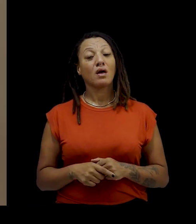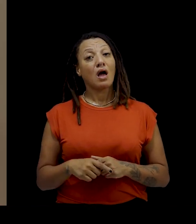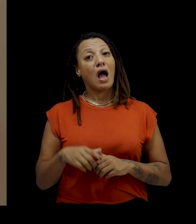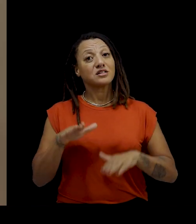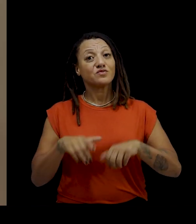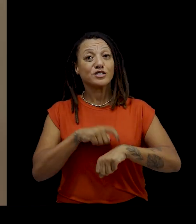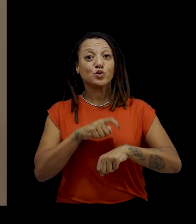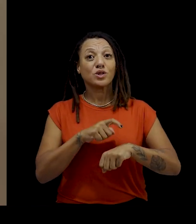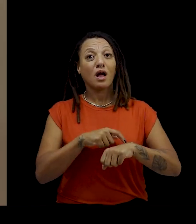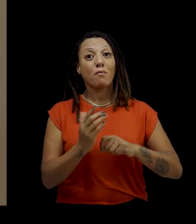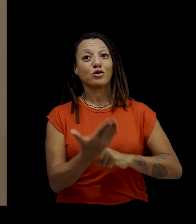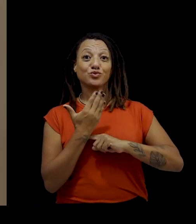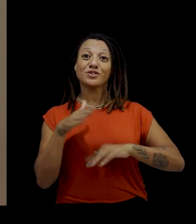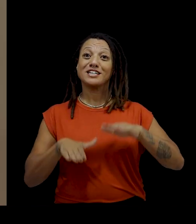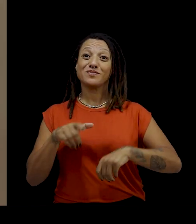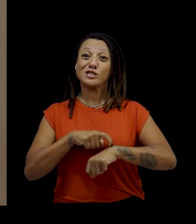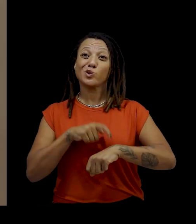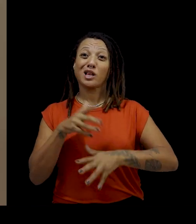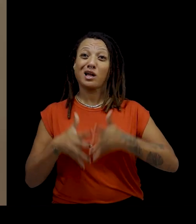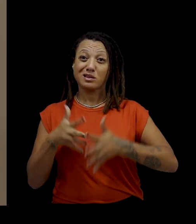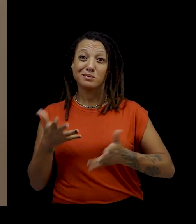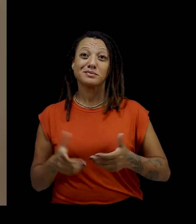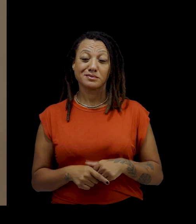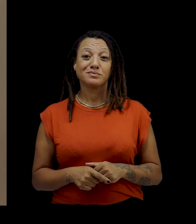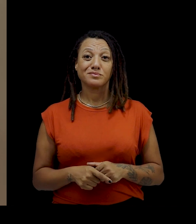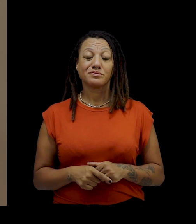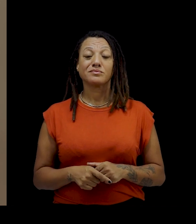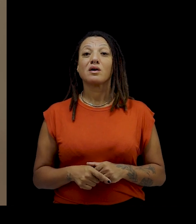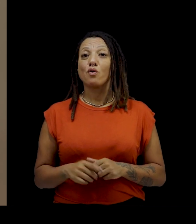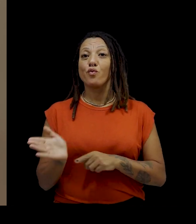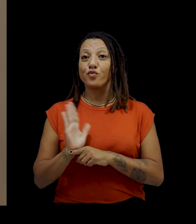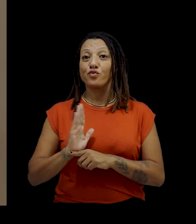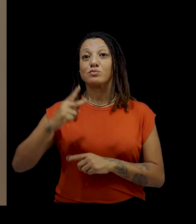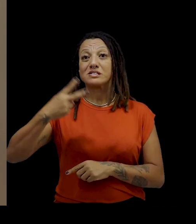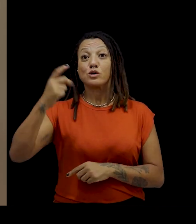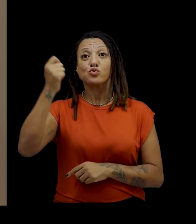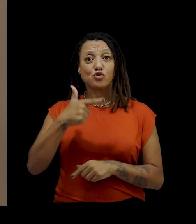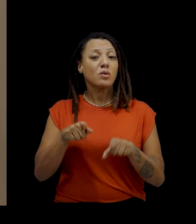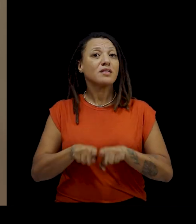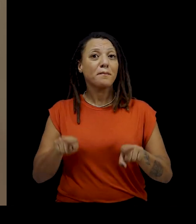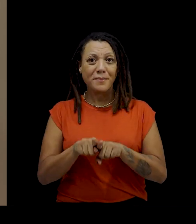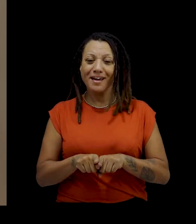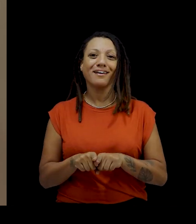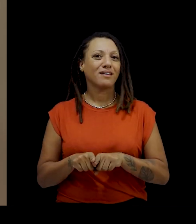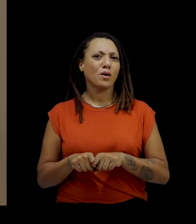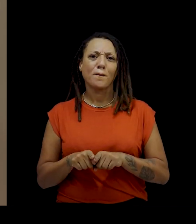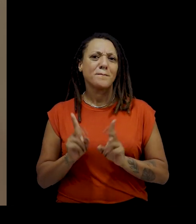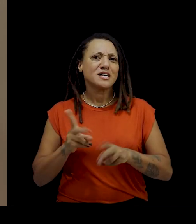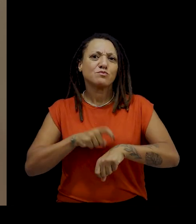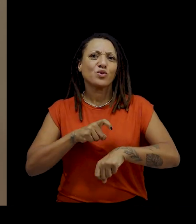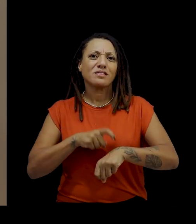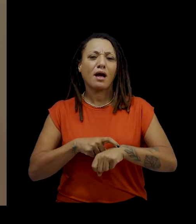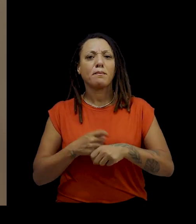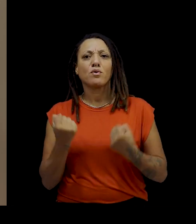Acho que o tempo pode jogar contra, mas pode jogar a favor também. E o Segundo Sol também, acho que foi o mesmo tempo do